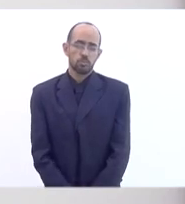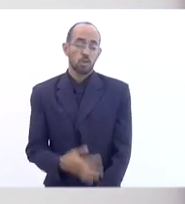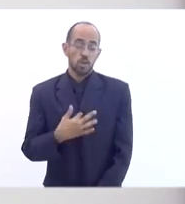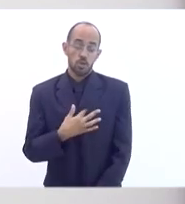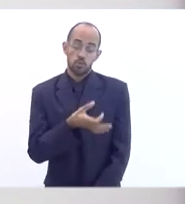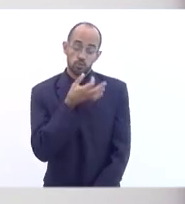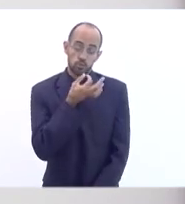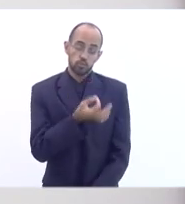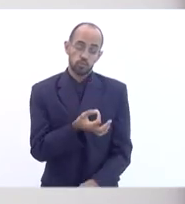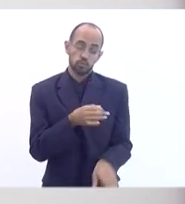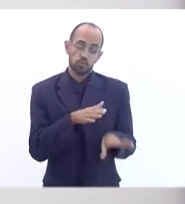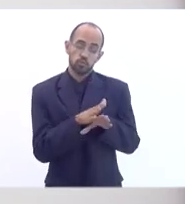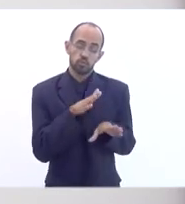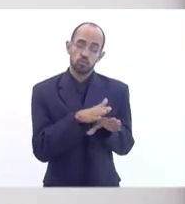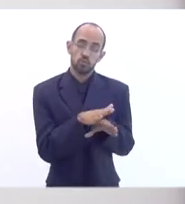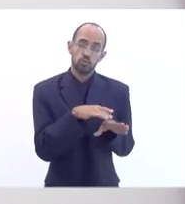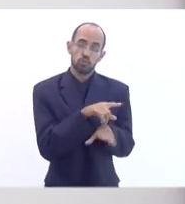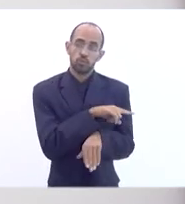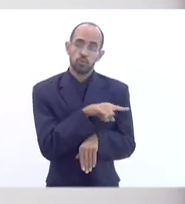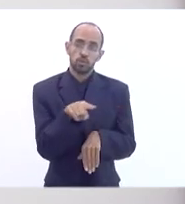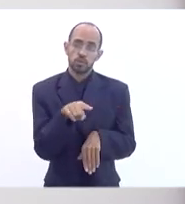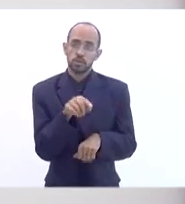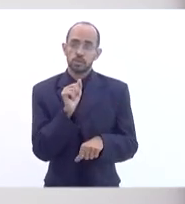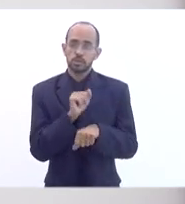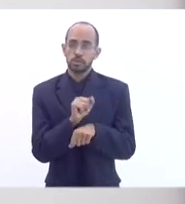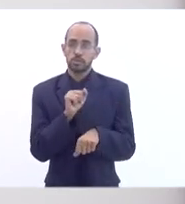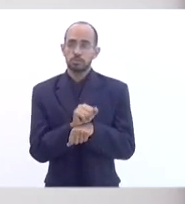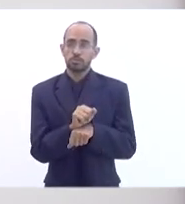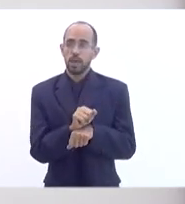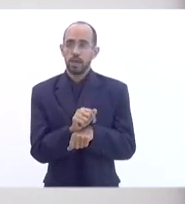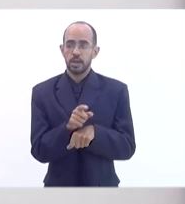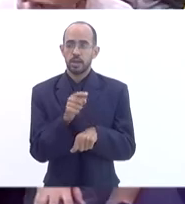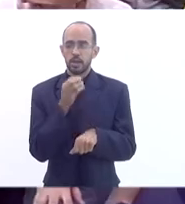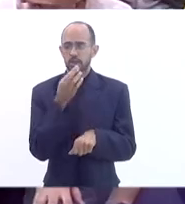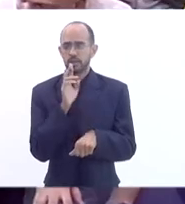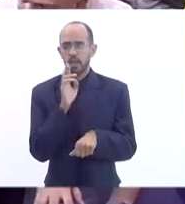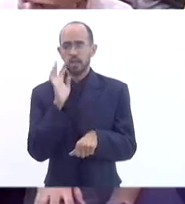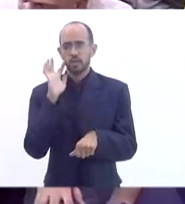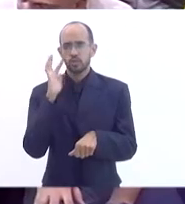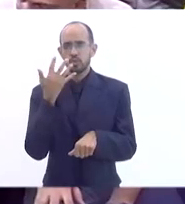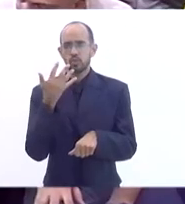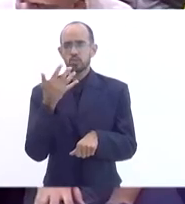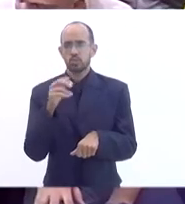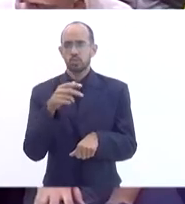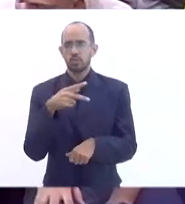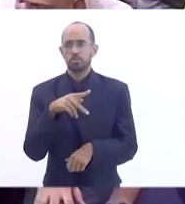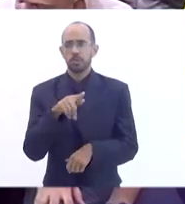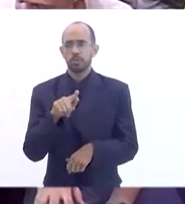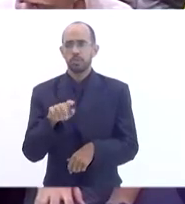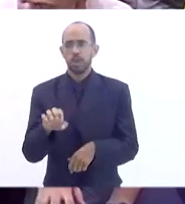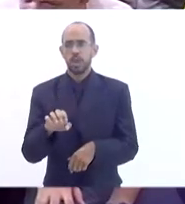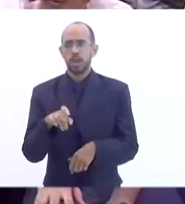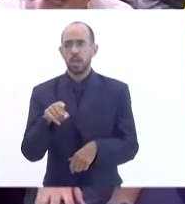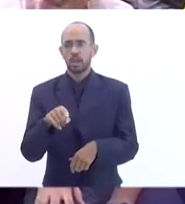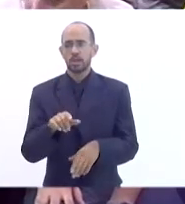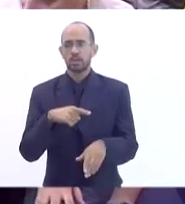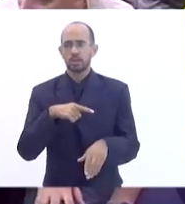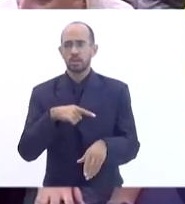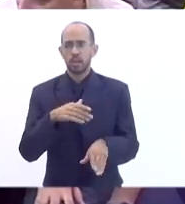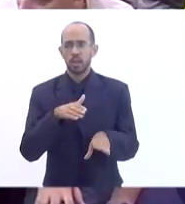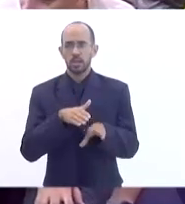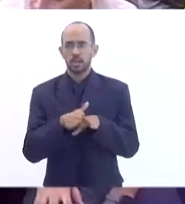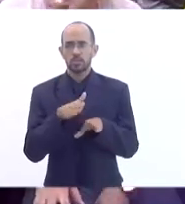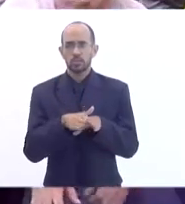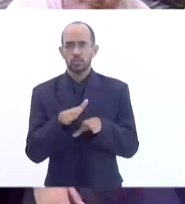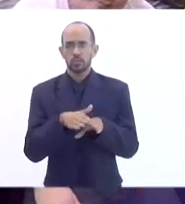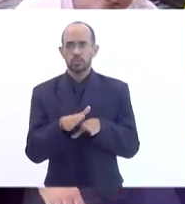recomendaria que os senhores aguardassem esse parecer da pgr e que está sendo instruído com informações